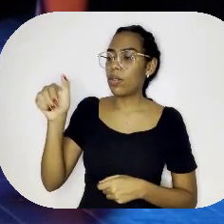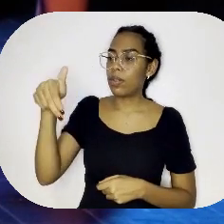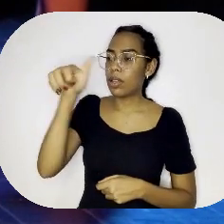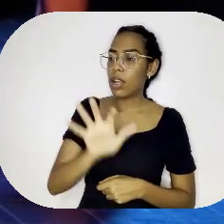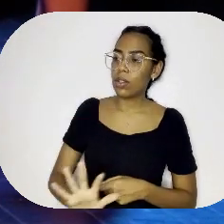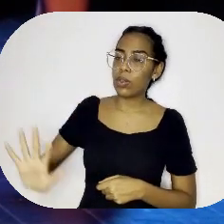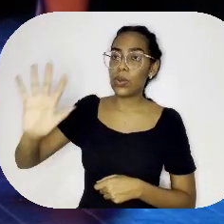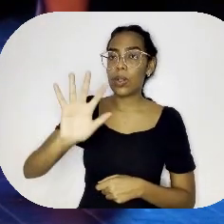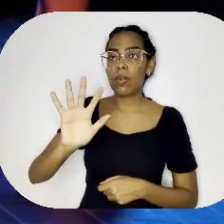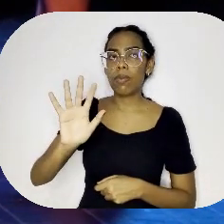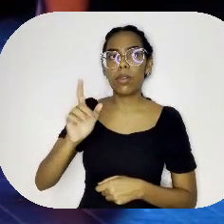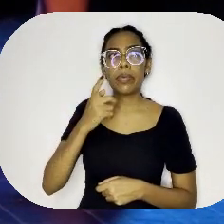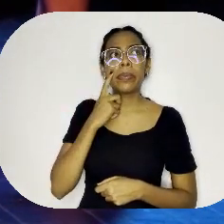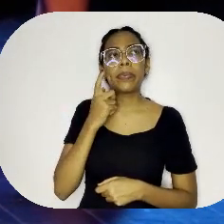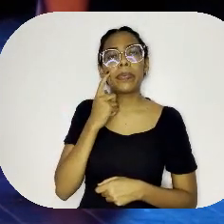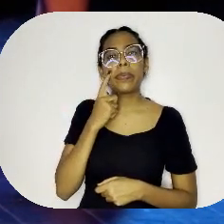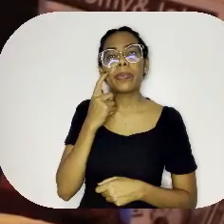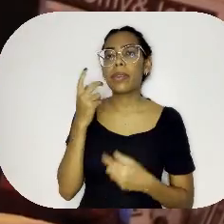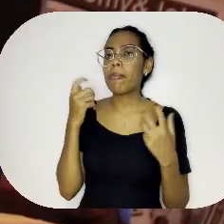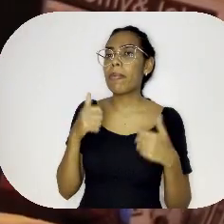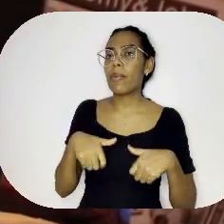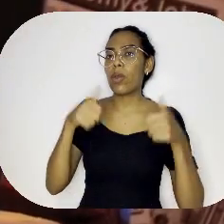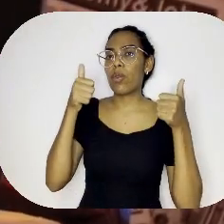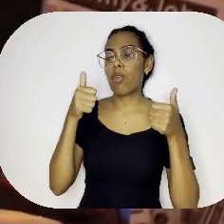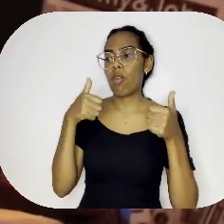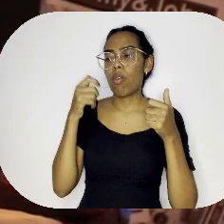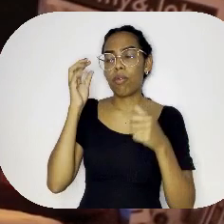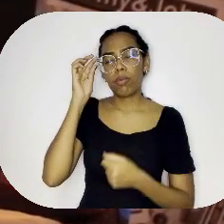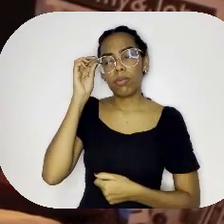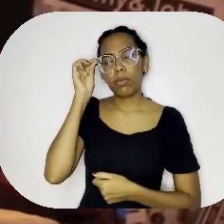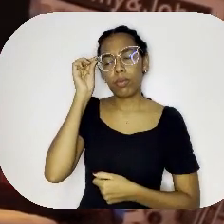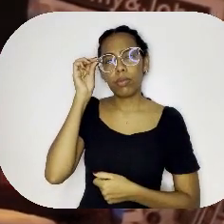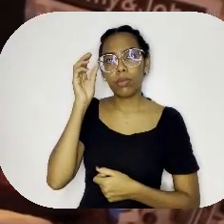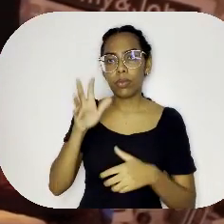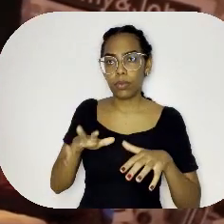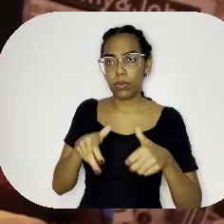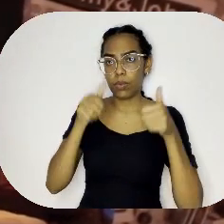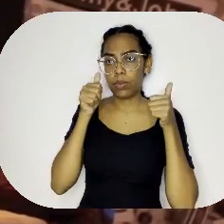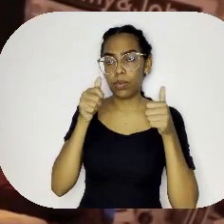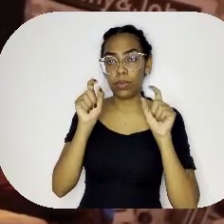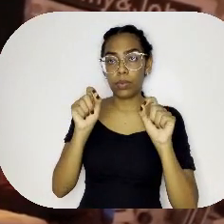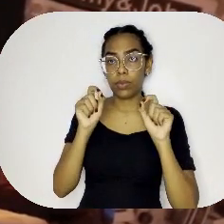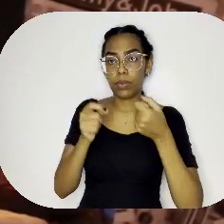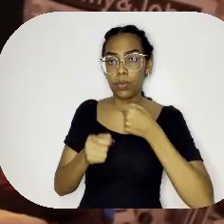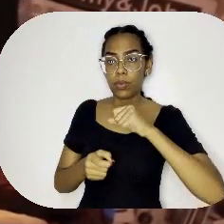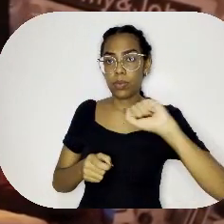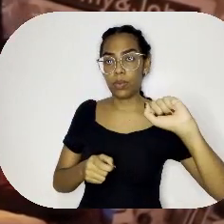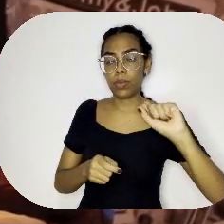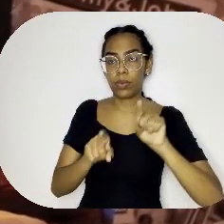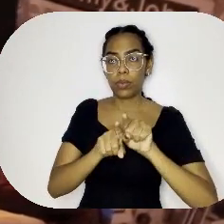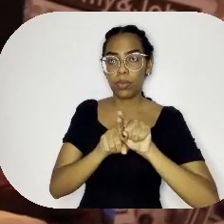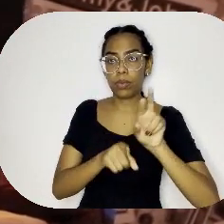arcadismo brasileiro. Uma intensa tentativa de valorização nacional através da literatura. Ah, então sendo assim, eu prefiro que